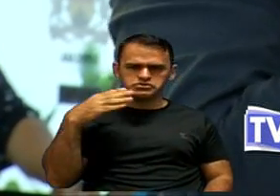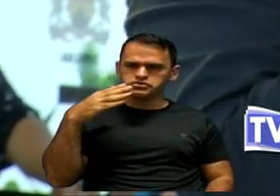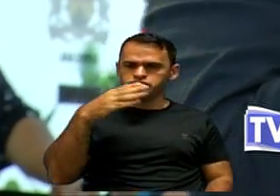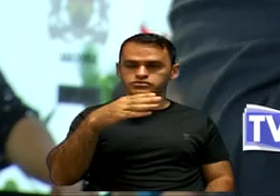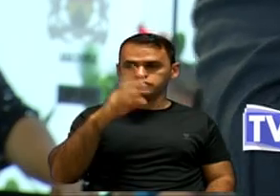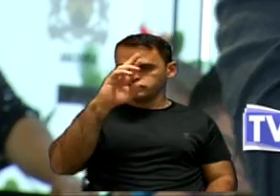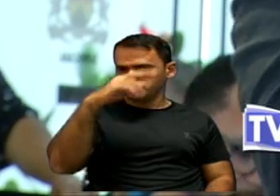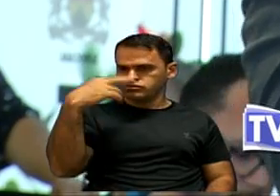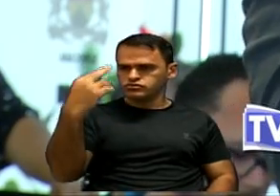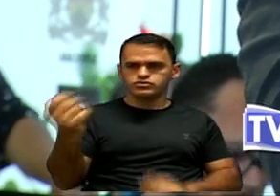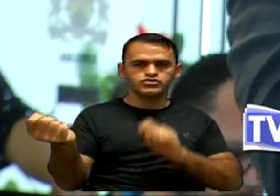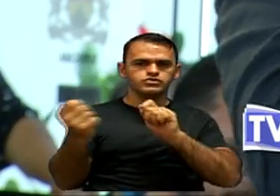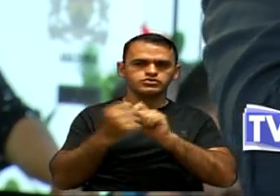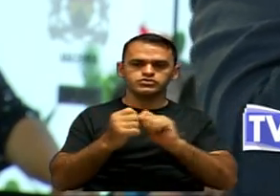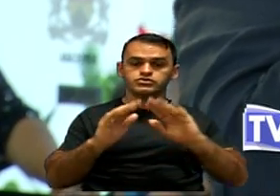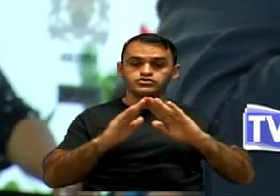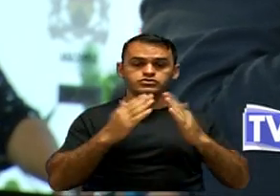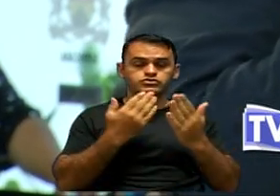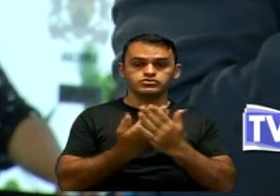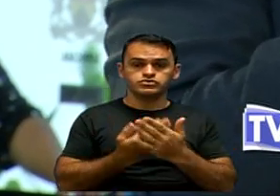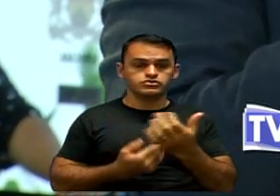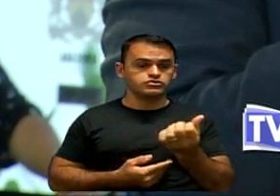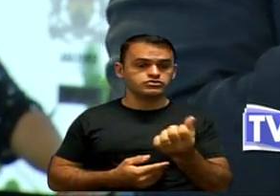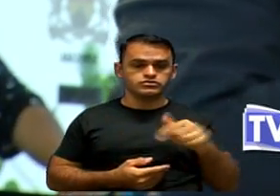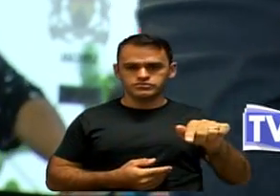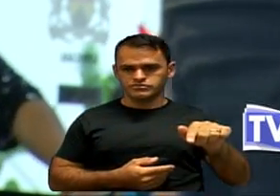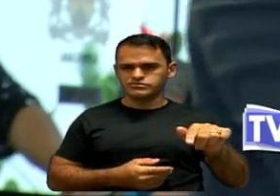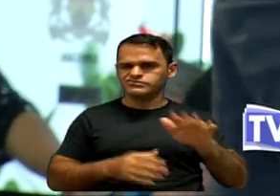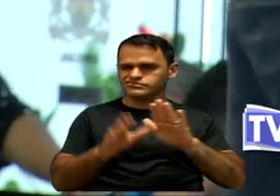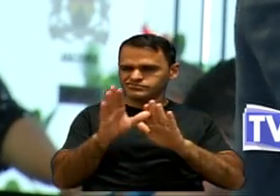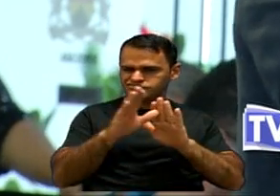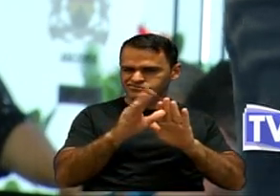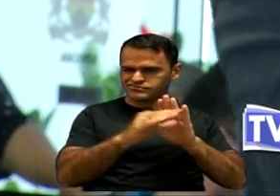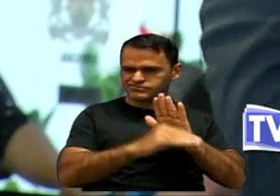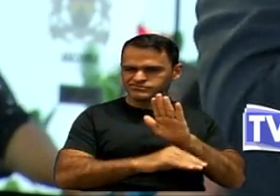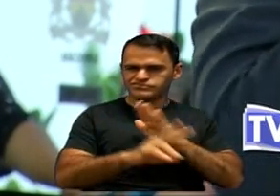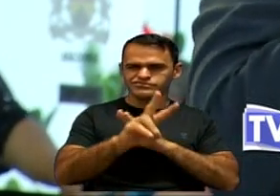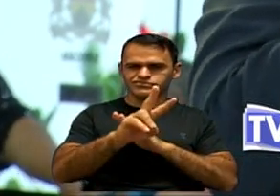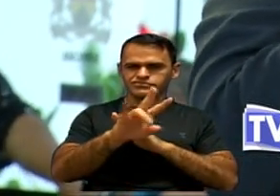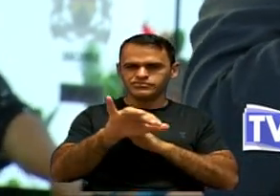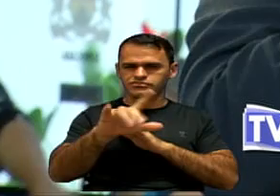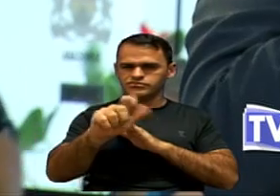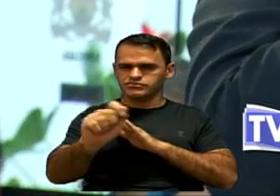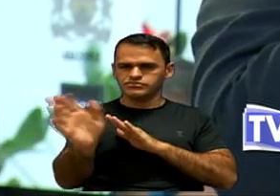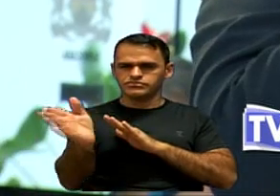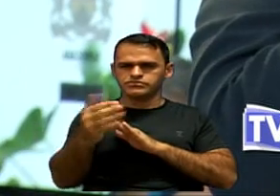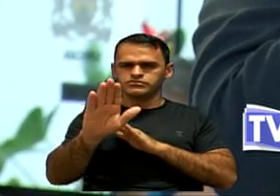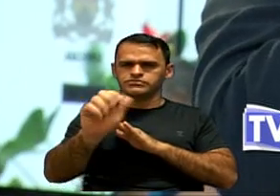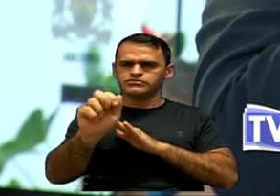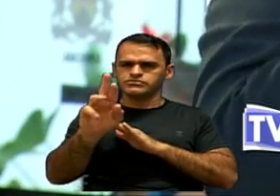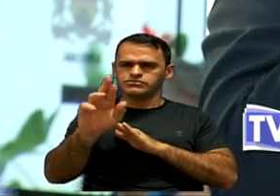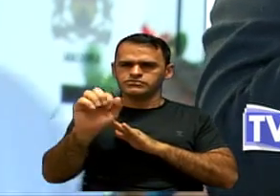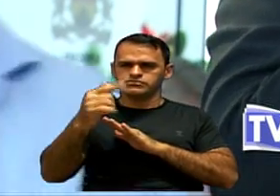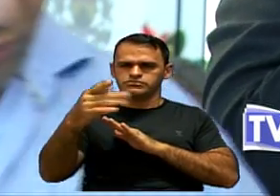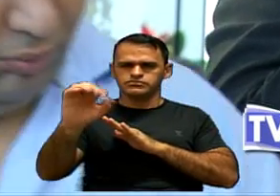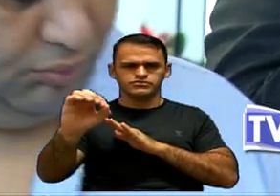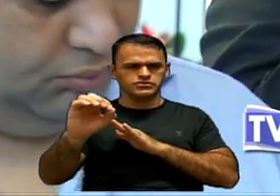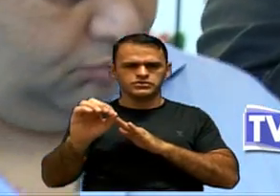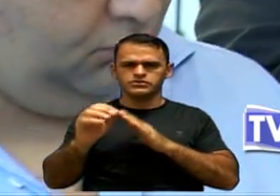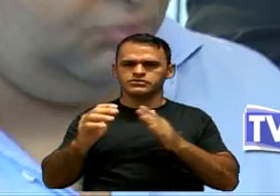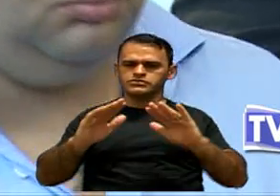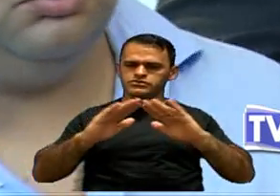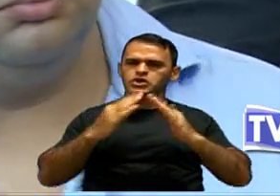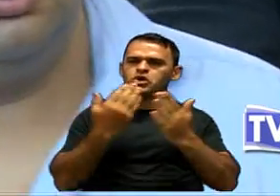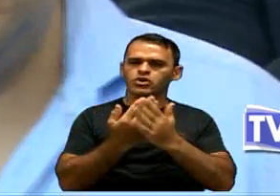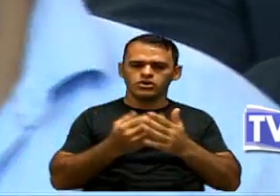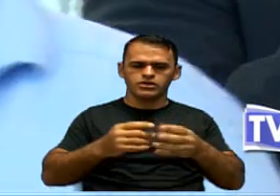cidade. E o Rafael foi comigo na CI 67, onde foi furtado lá na Vila Barão. E ali é três CIs muito próximas.